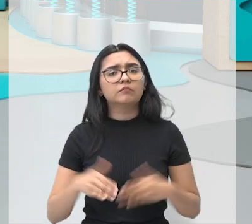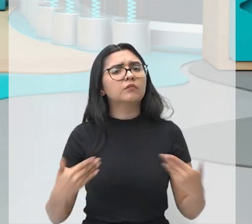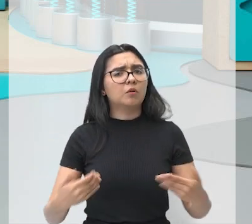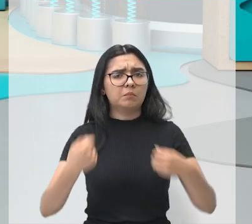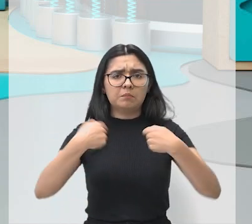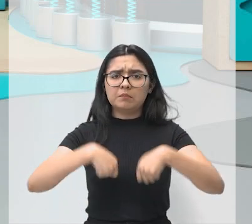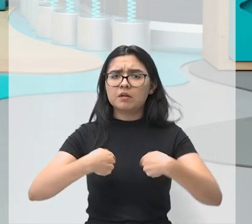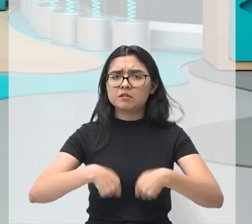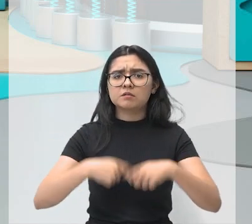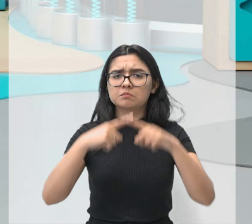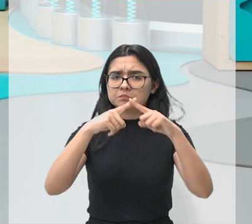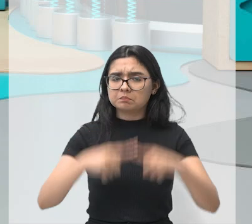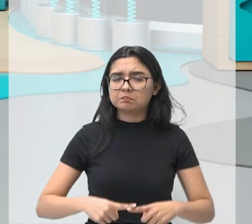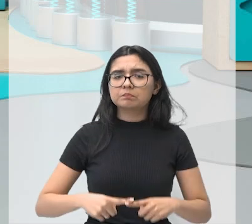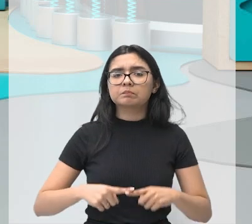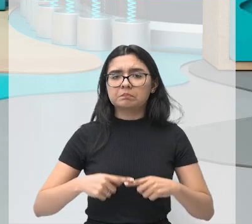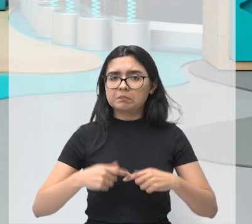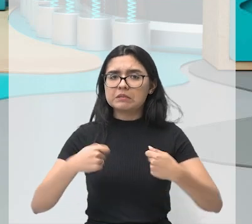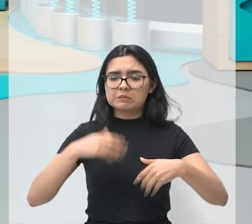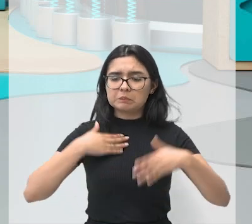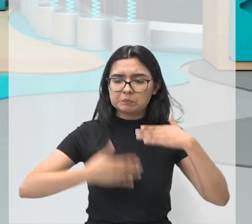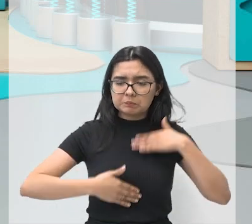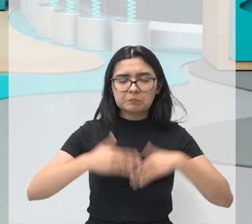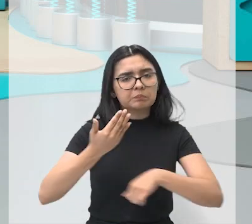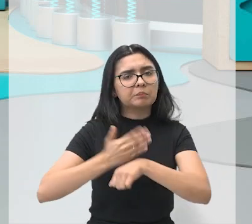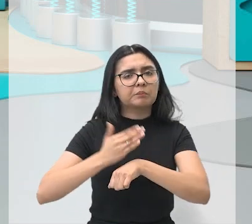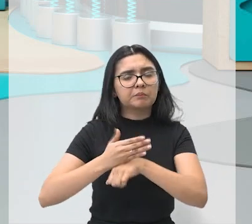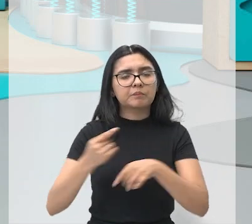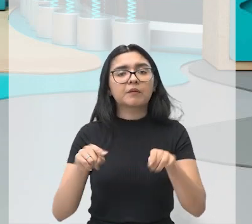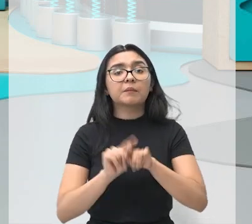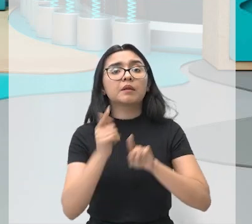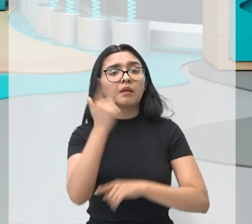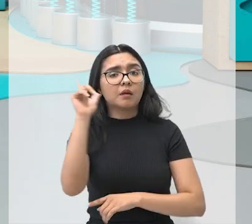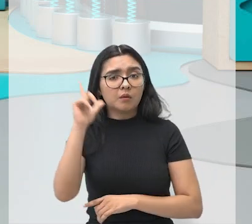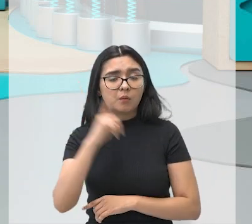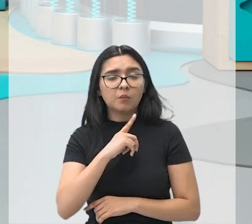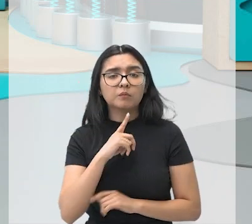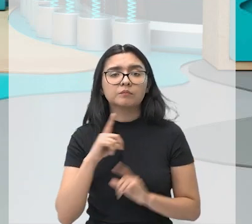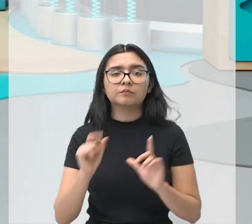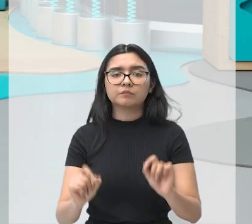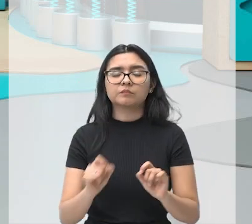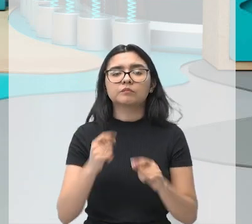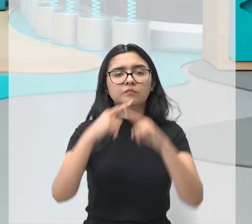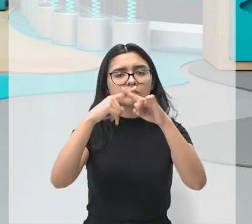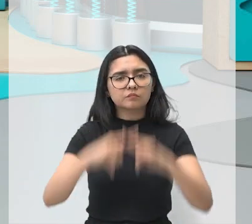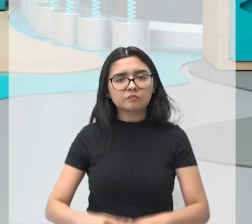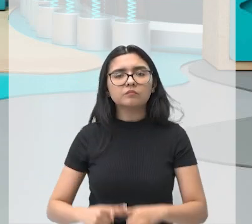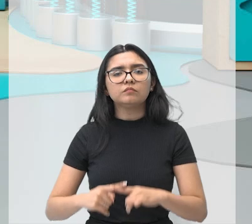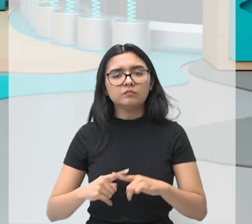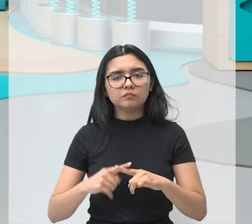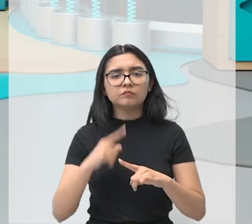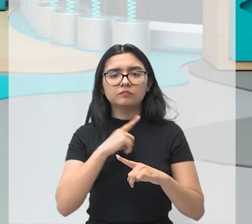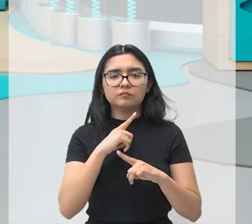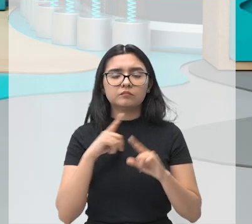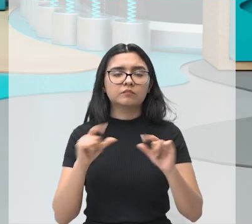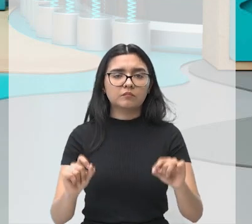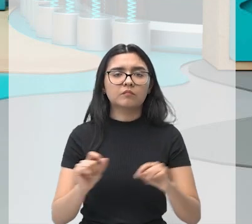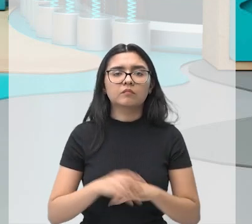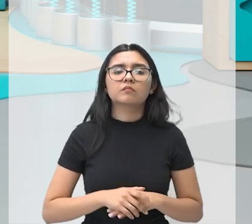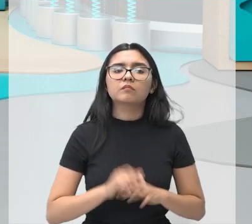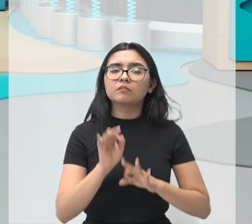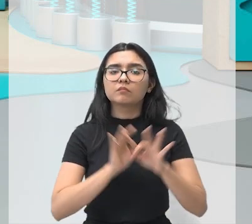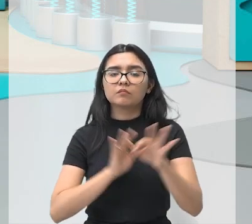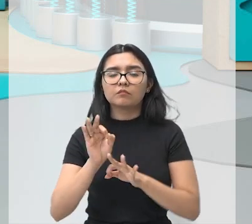exige muito do atleta. Além dessa prova, a gente vai ter outros campeonatos, outras disputas que vão